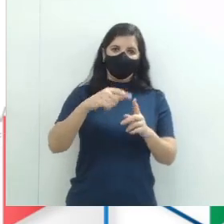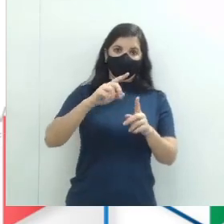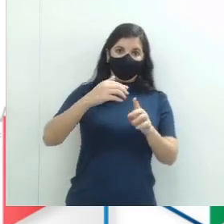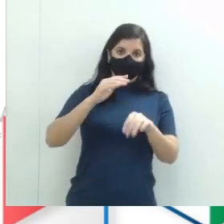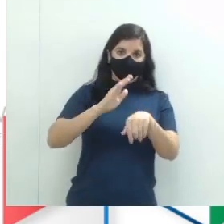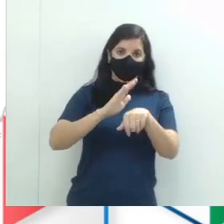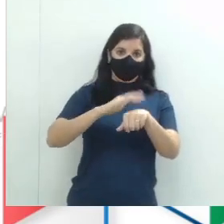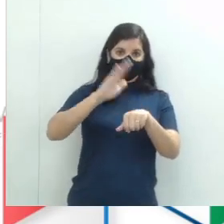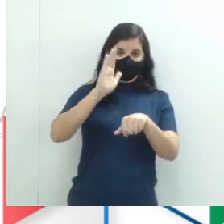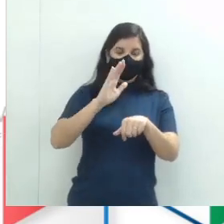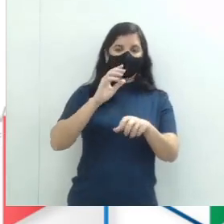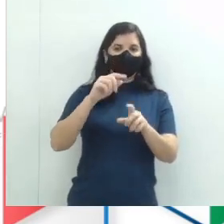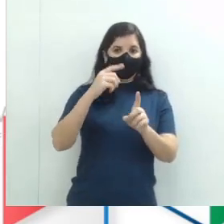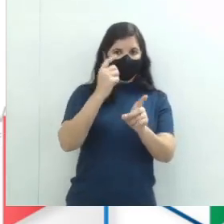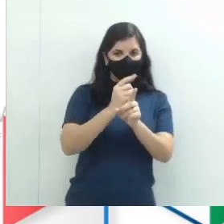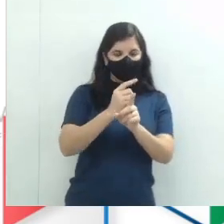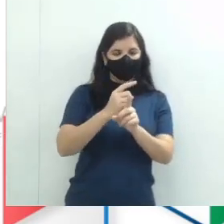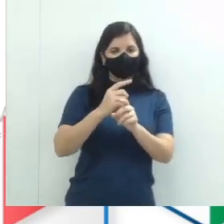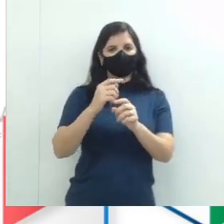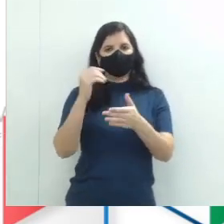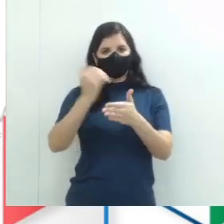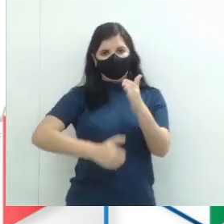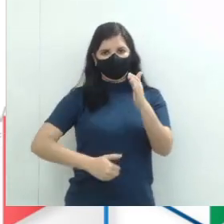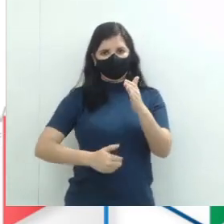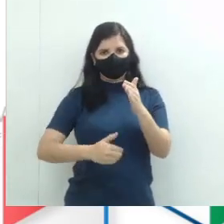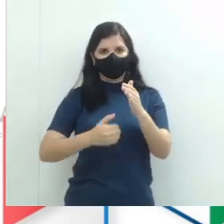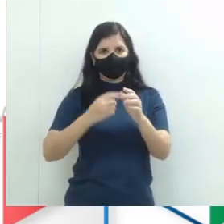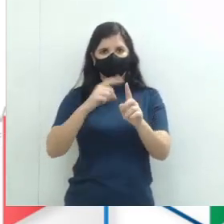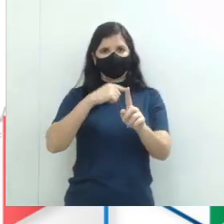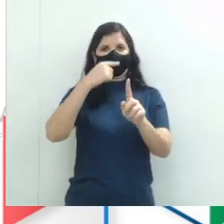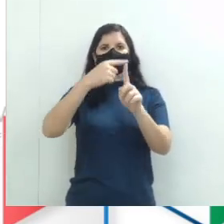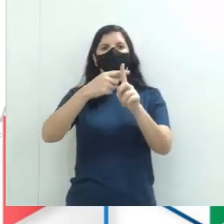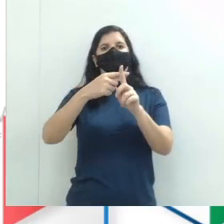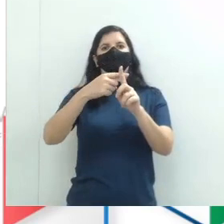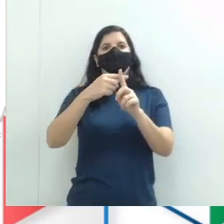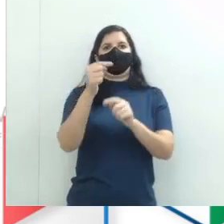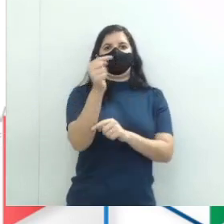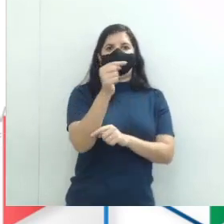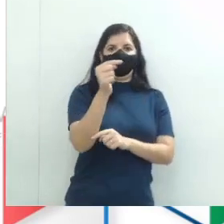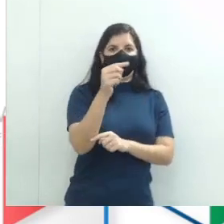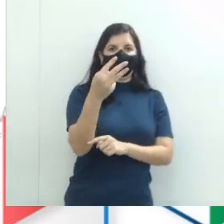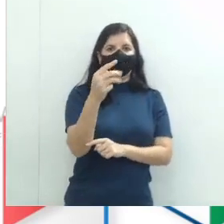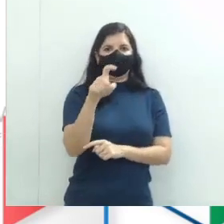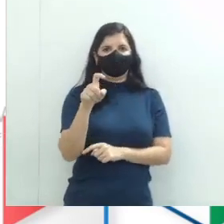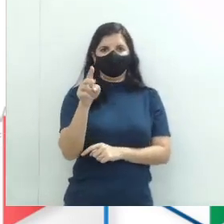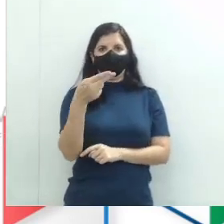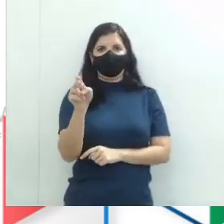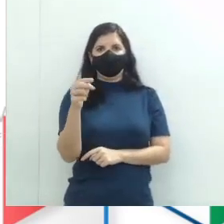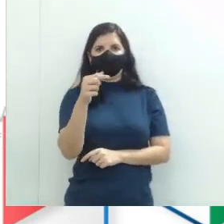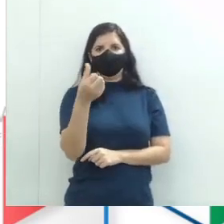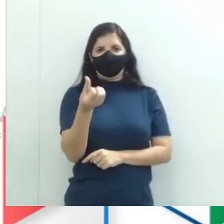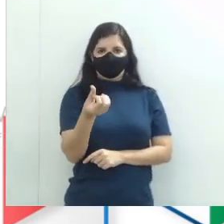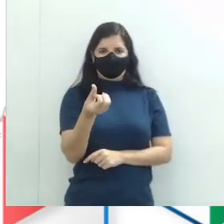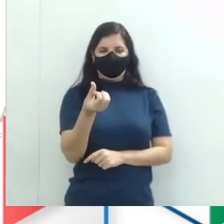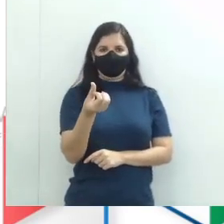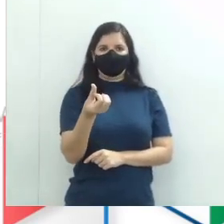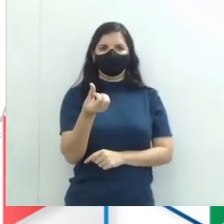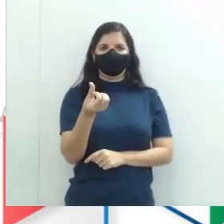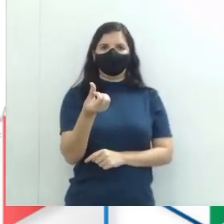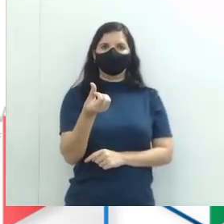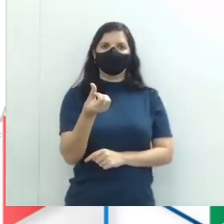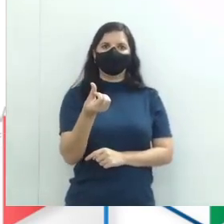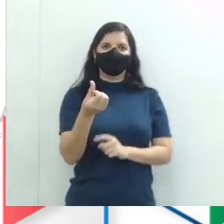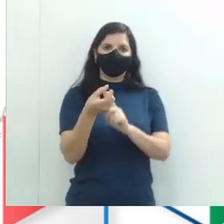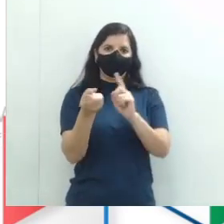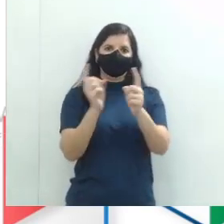maior e subtrai. O sinal do maior é negativo. Então, vai ficar menos 3x igual a menos 6. Porque do